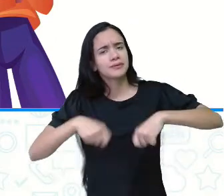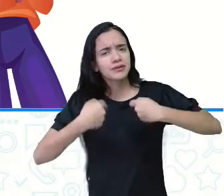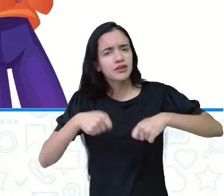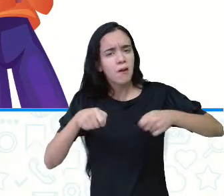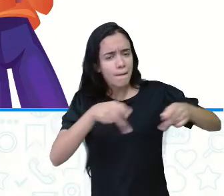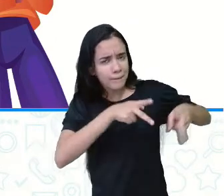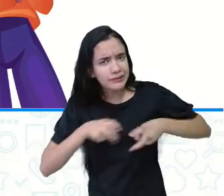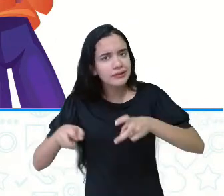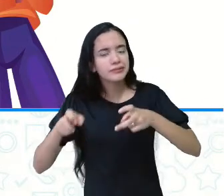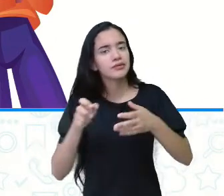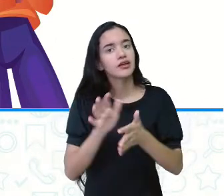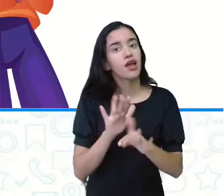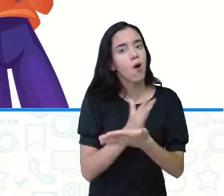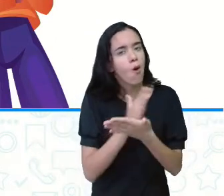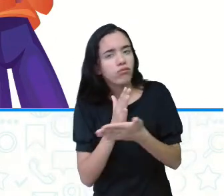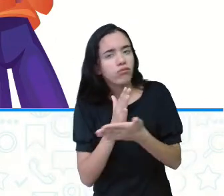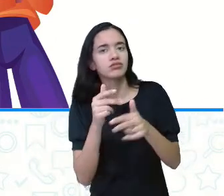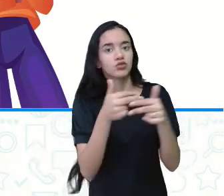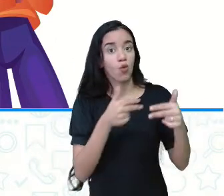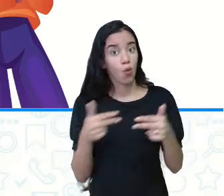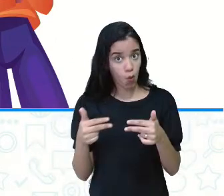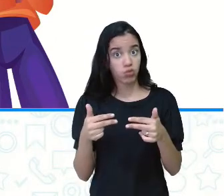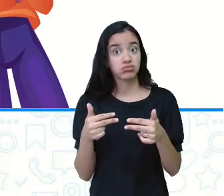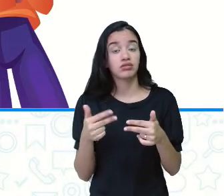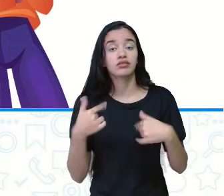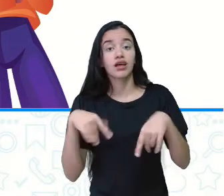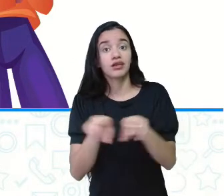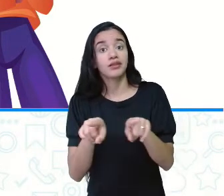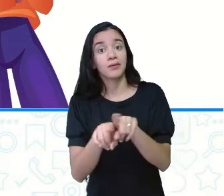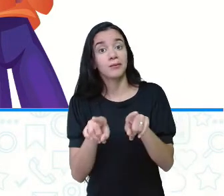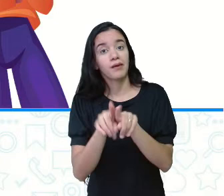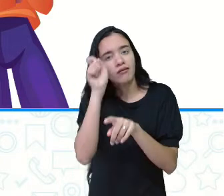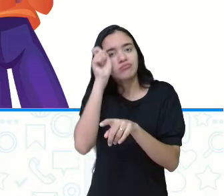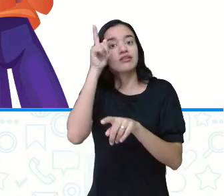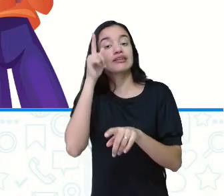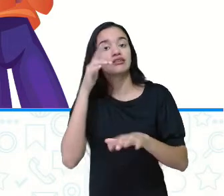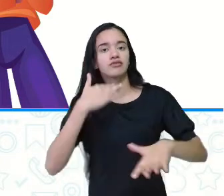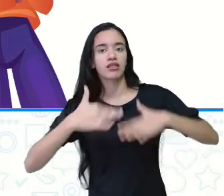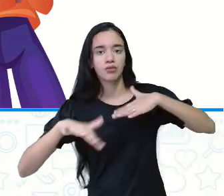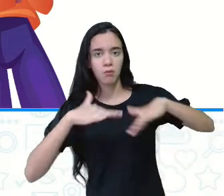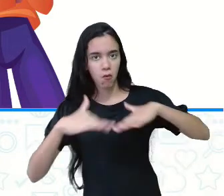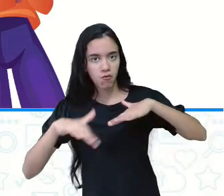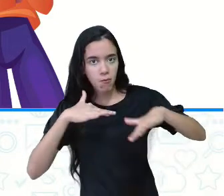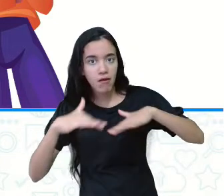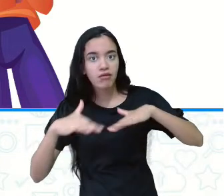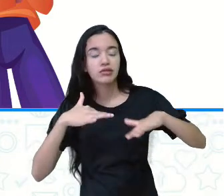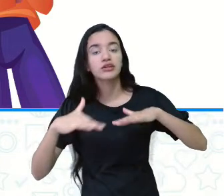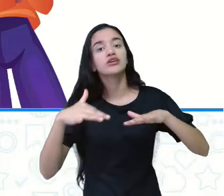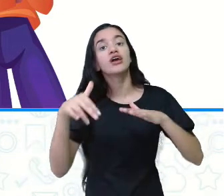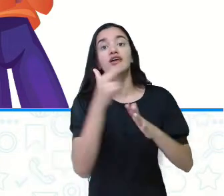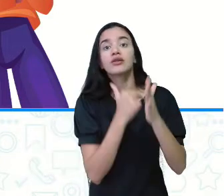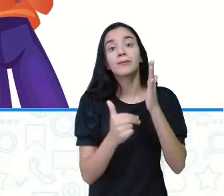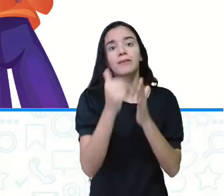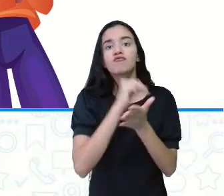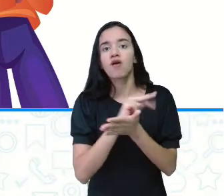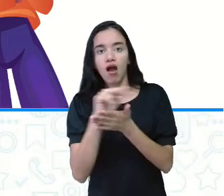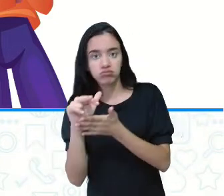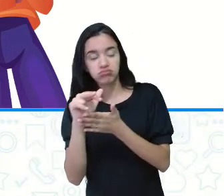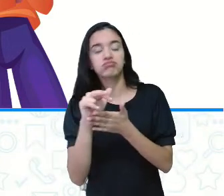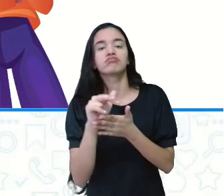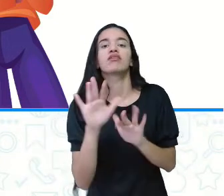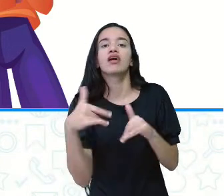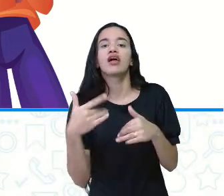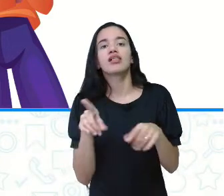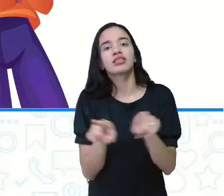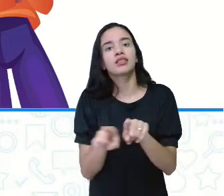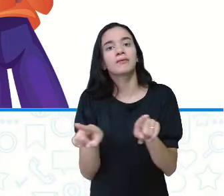perceber algumas coisas, dão ideia de movimento, são em formato de desenhos variados, de acordo